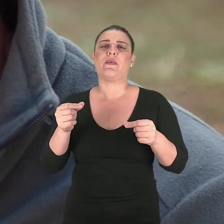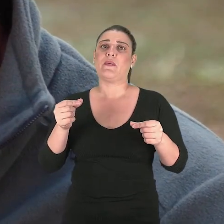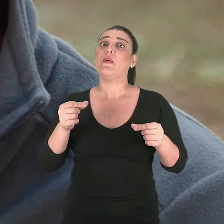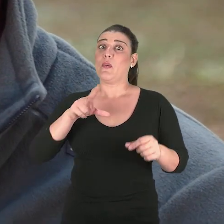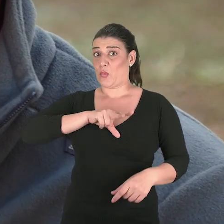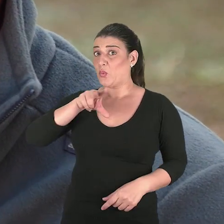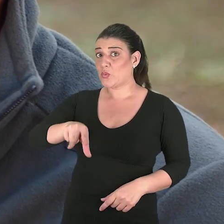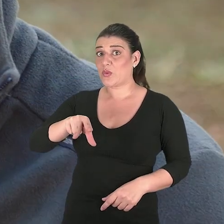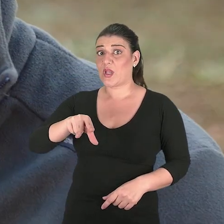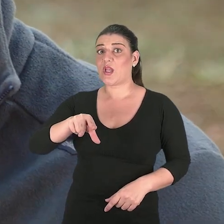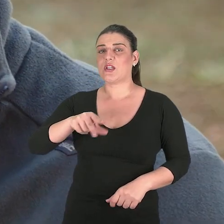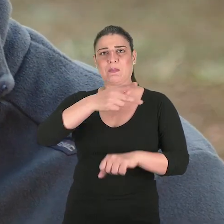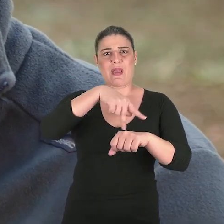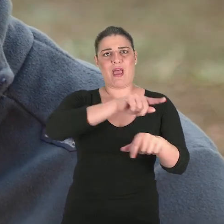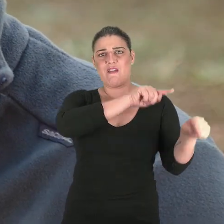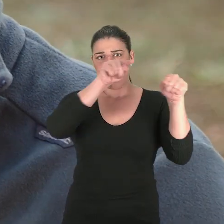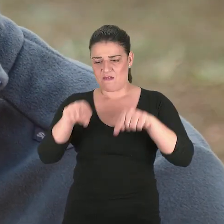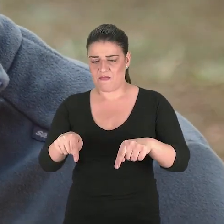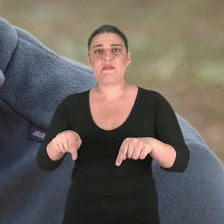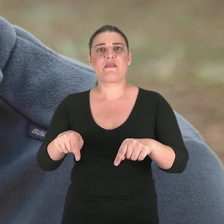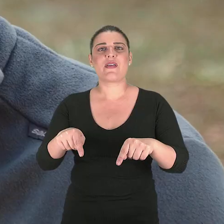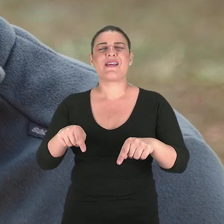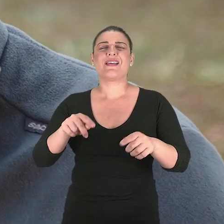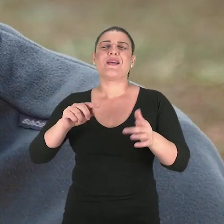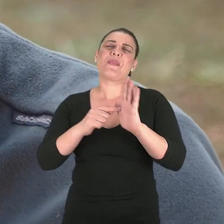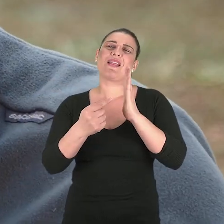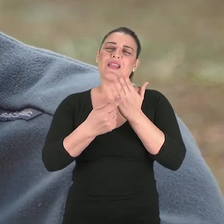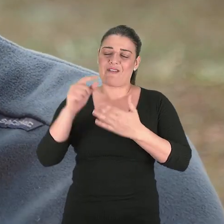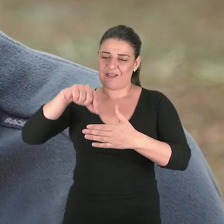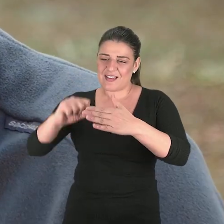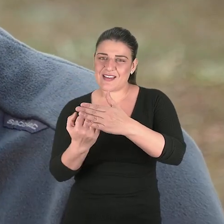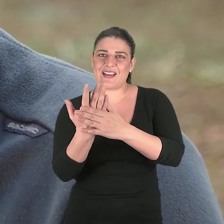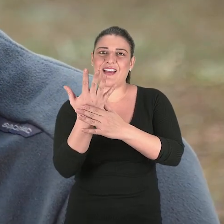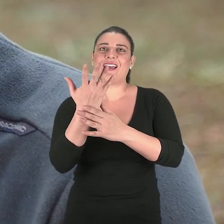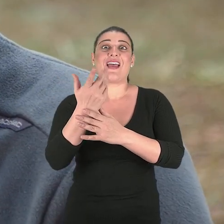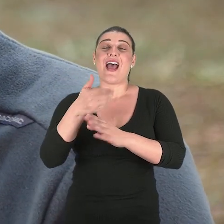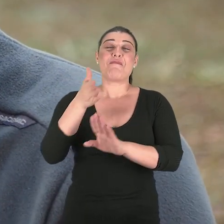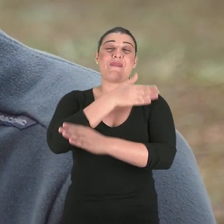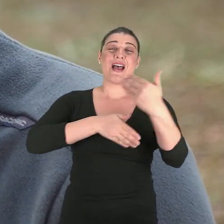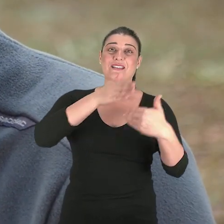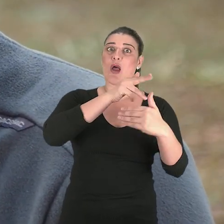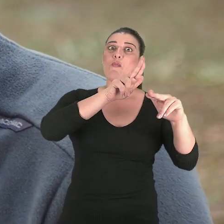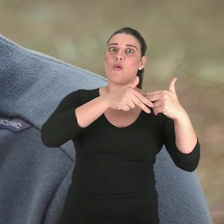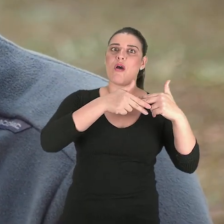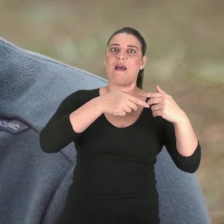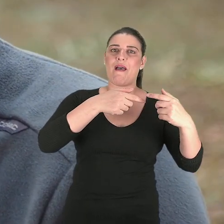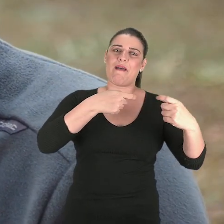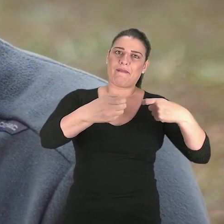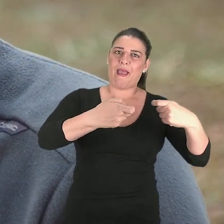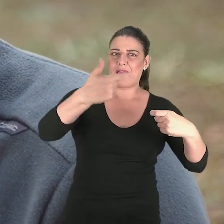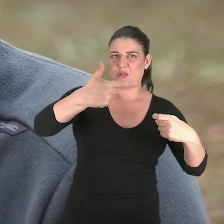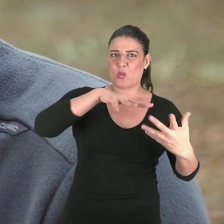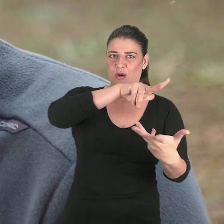eram portugueses. As sementes que foram plantadas foram justamente por esses artistas que, logo após a conclusão da